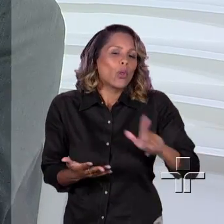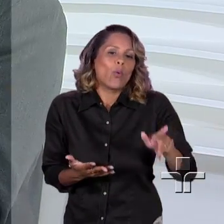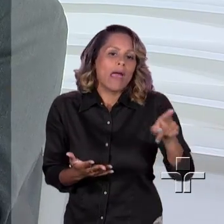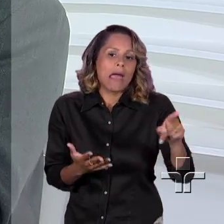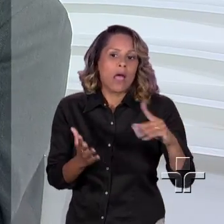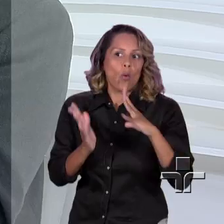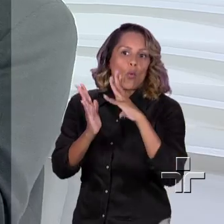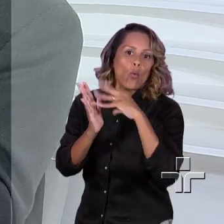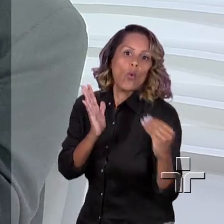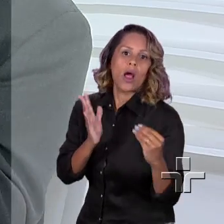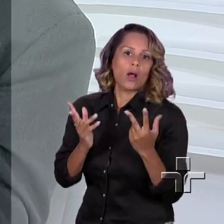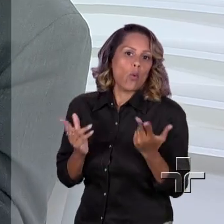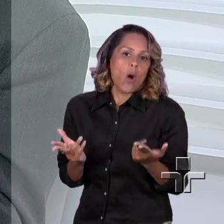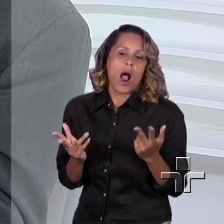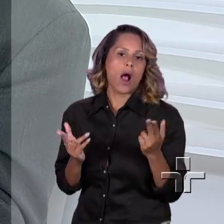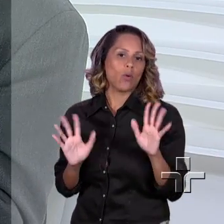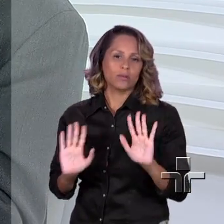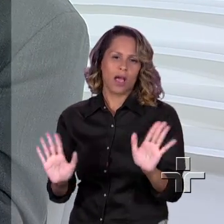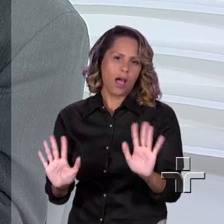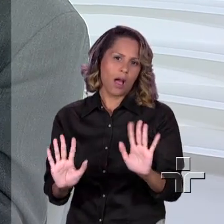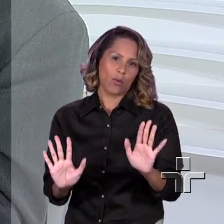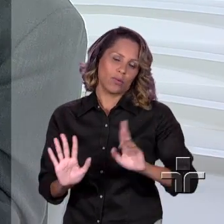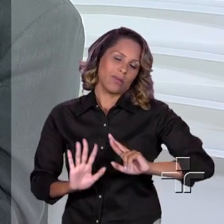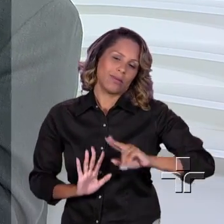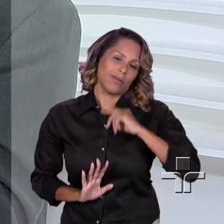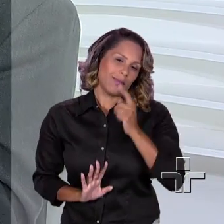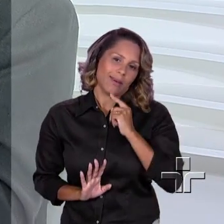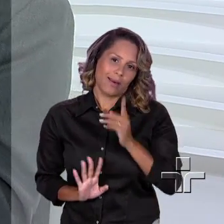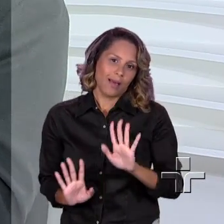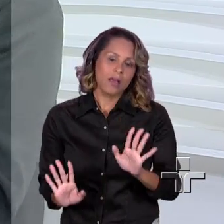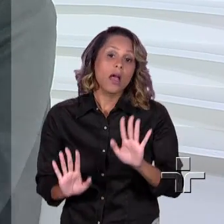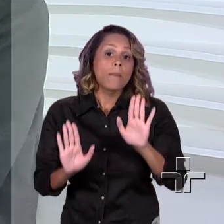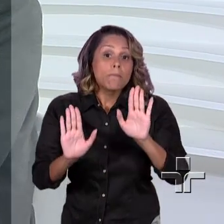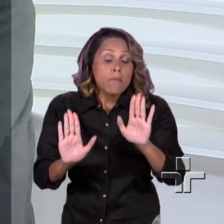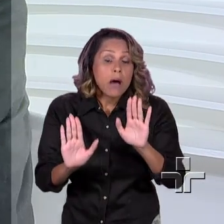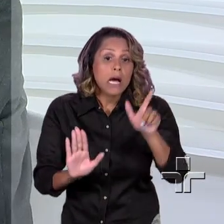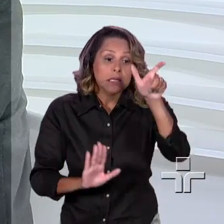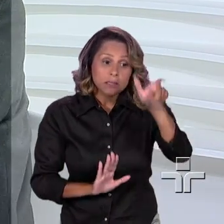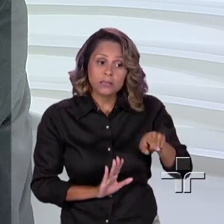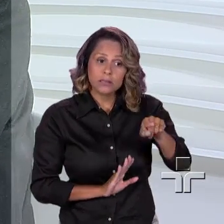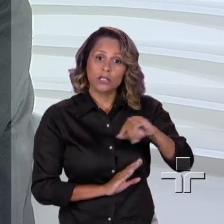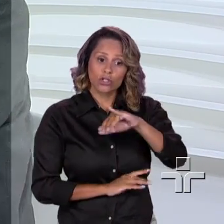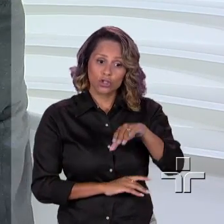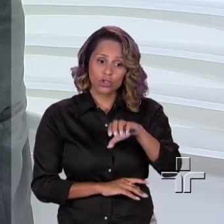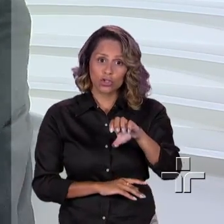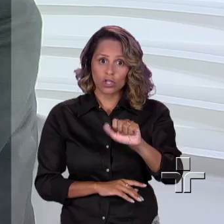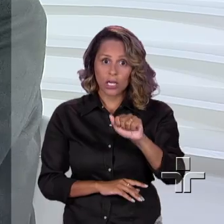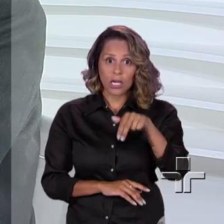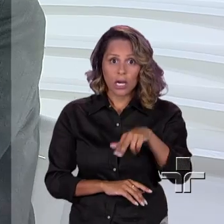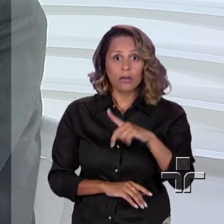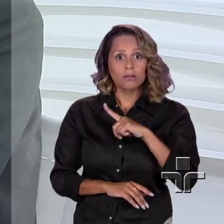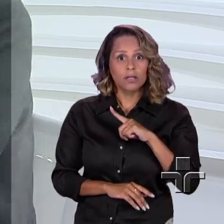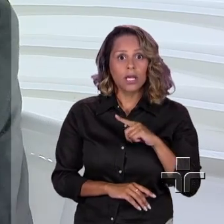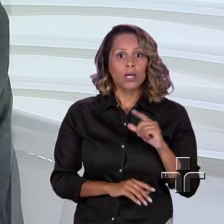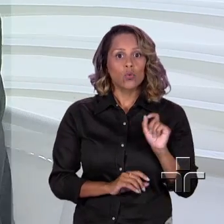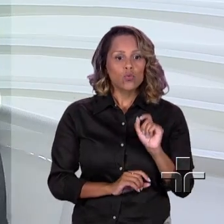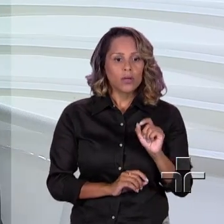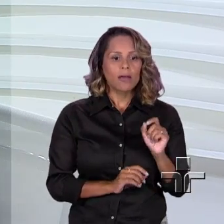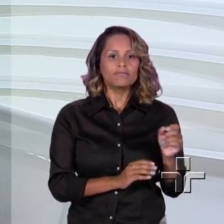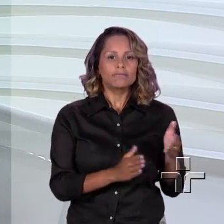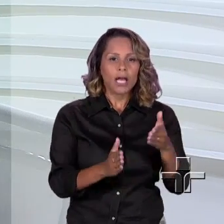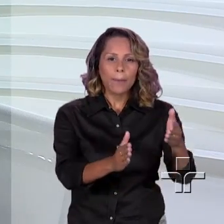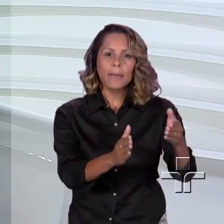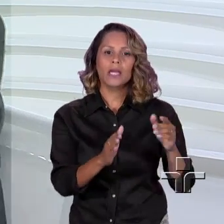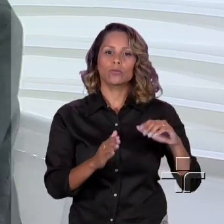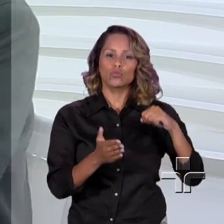encarnação do Herbert Daniel, ninguém é, mas ele está nessa trajetória de pessoas que estão querendo lutar por um mundo